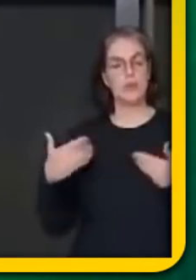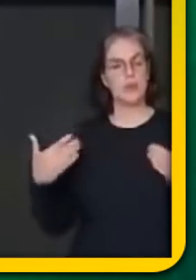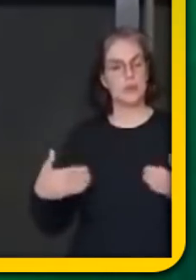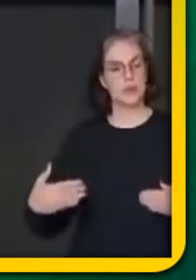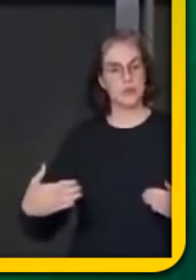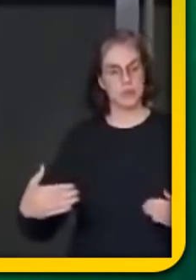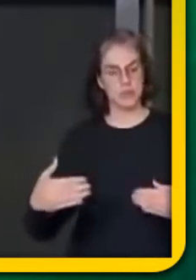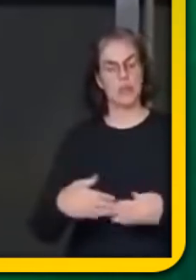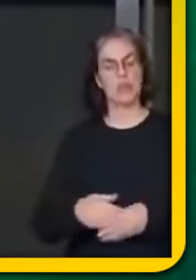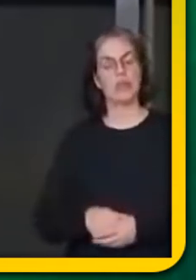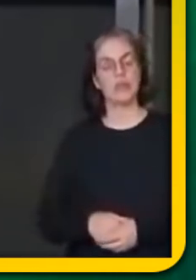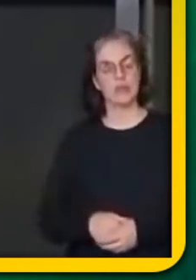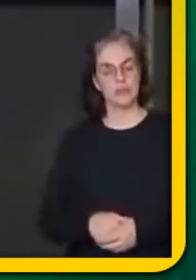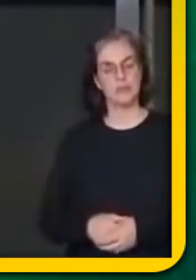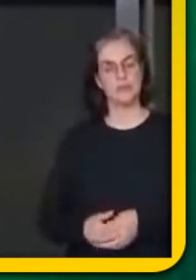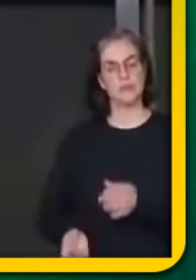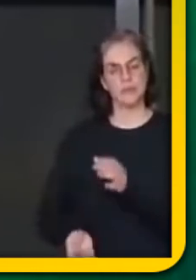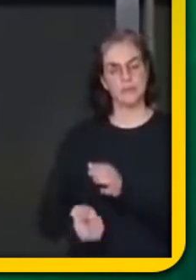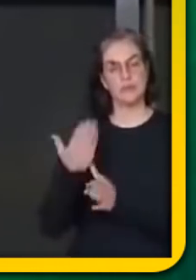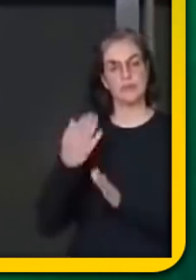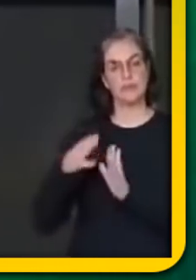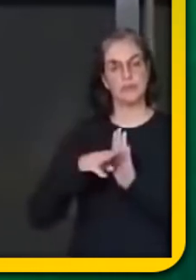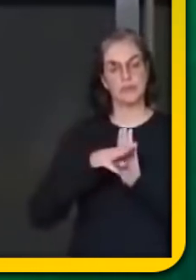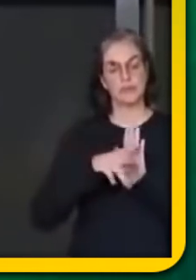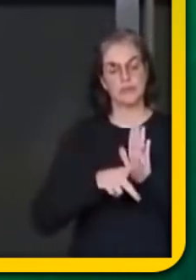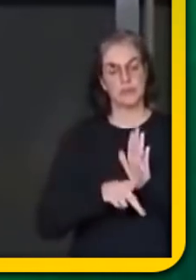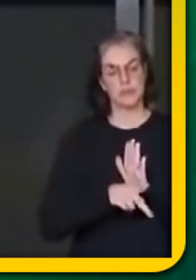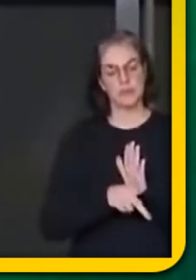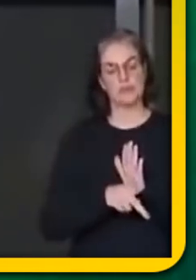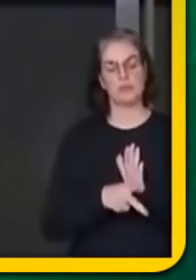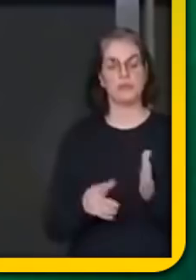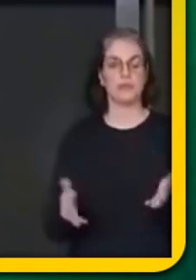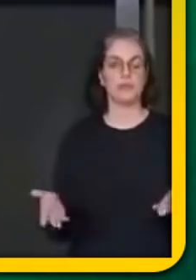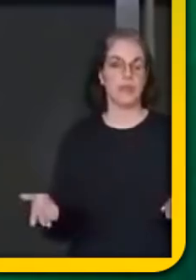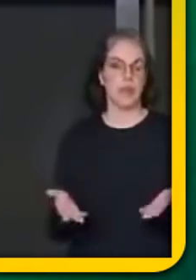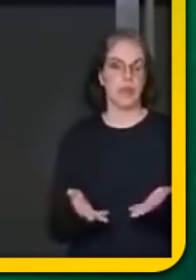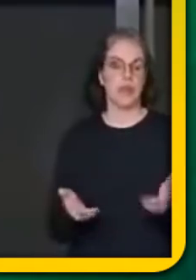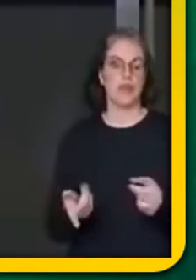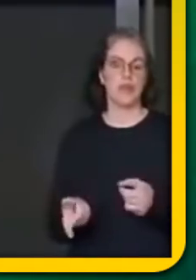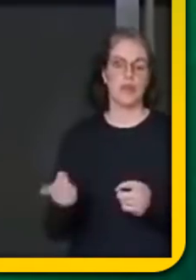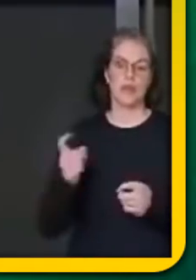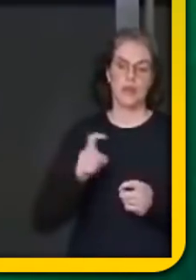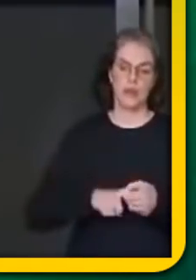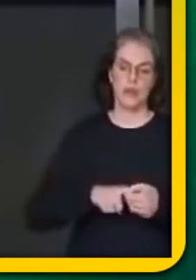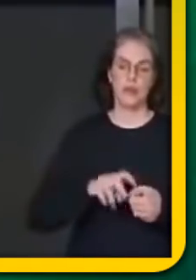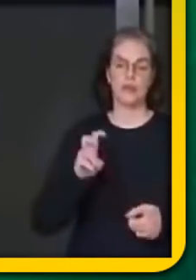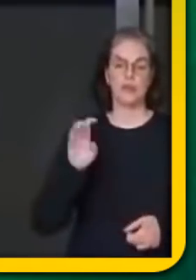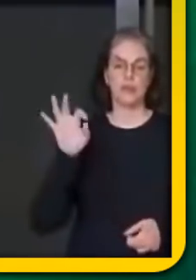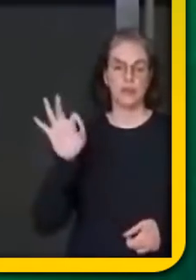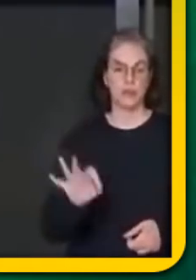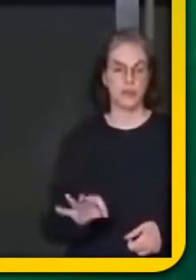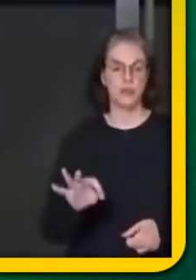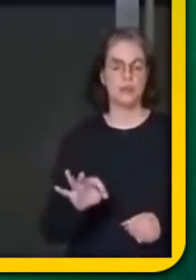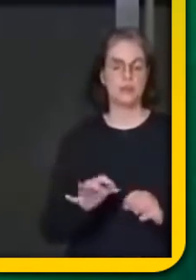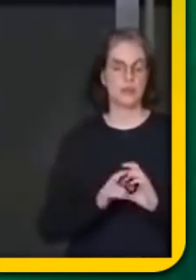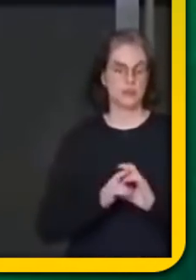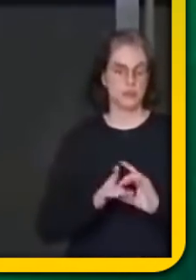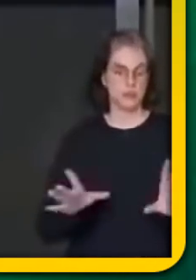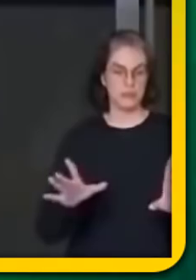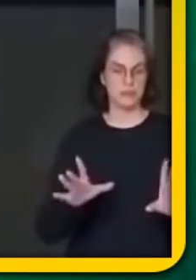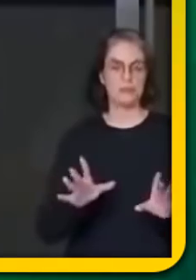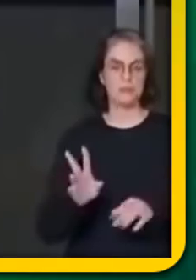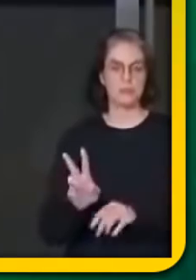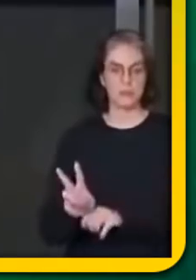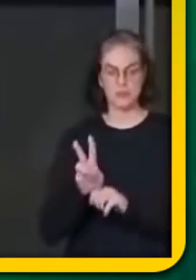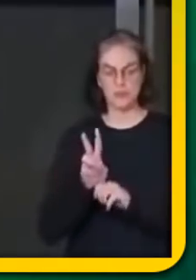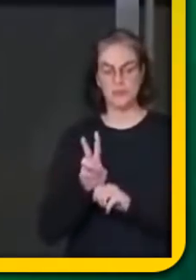e cria uma medida provisória que retorna com o aumento da margem de 5%. Tem outros detalhes do